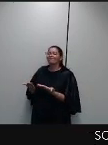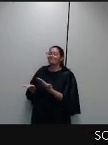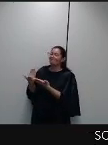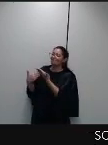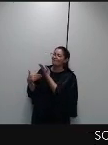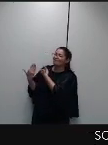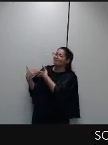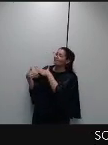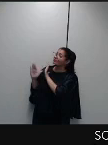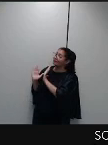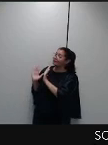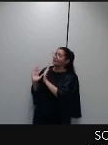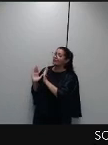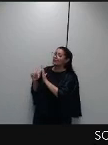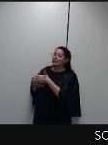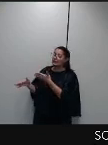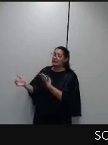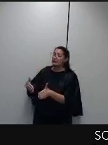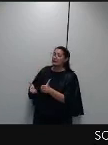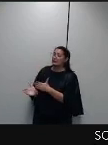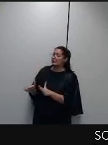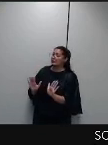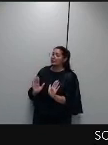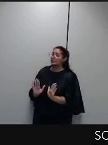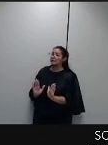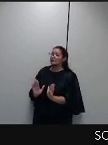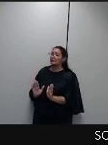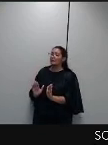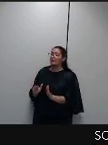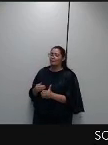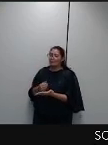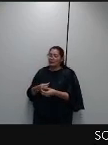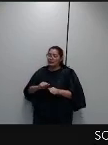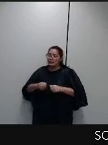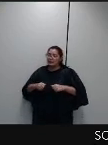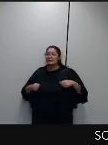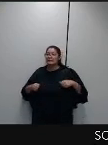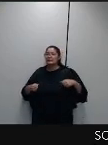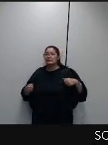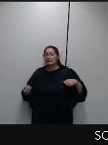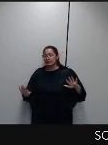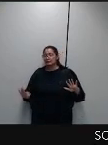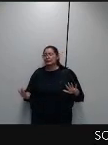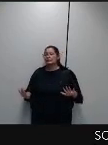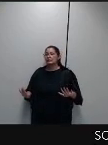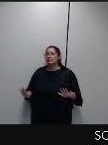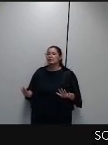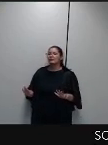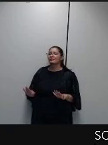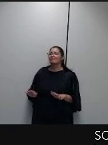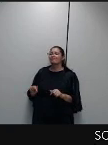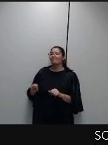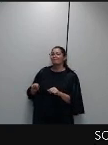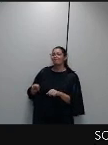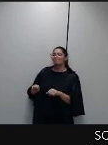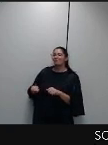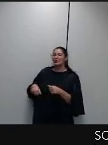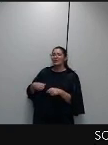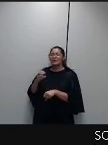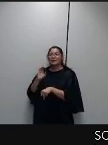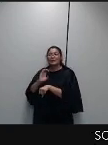desse prazo decadencial mais elástico e detrimento daquele lei penal que até